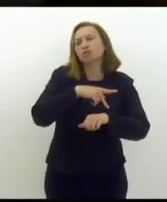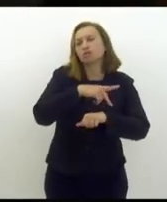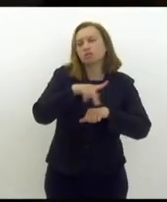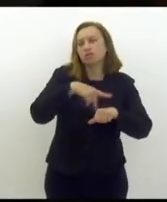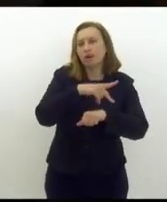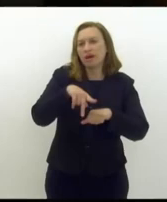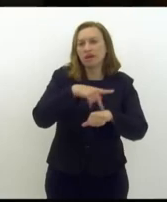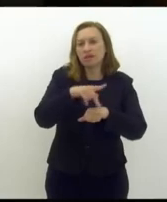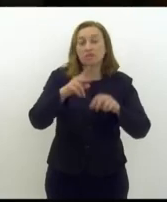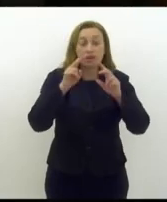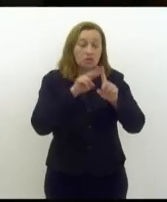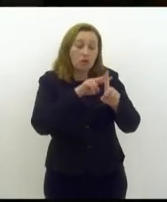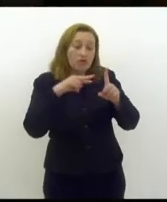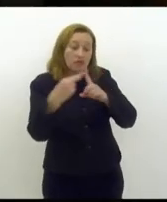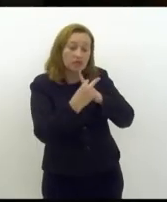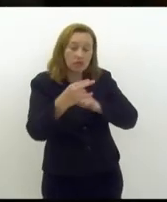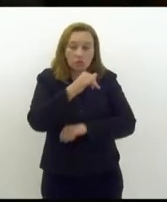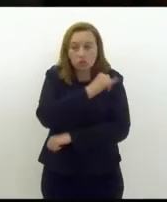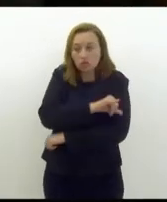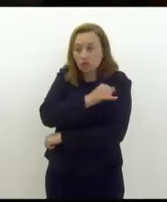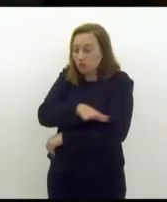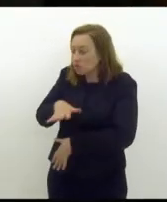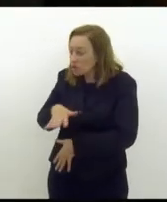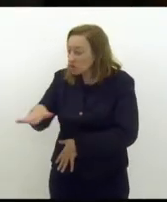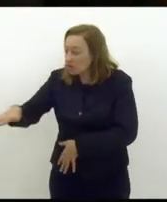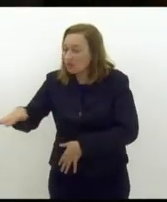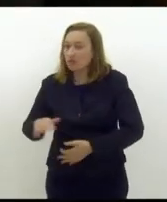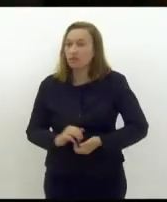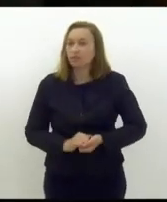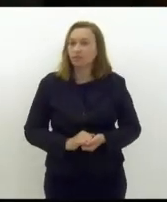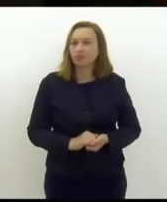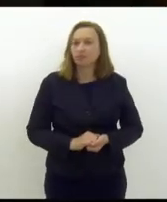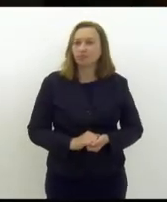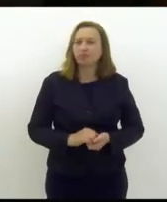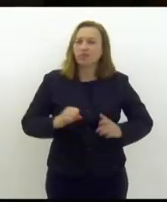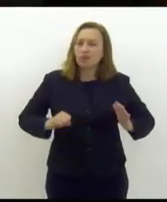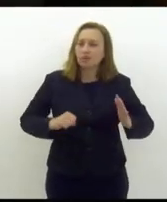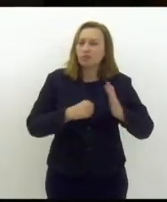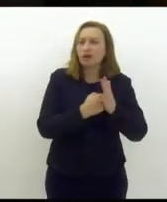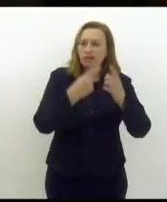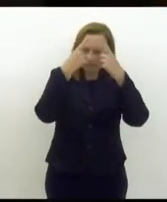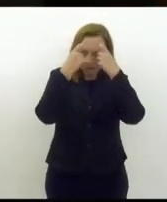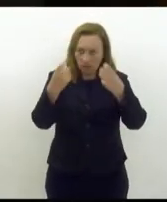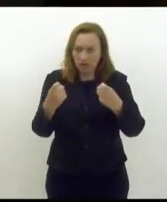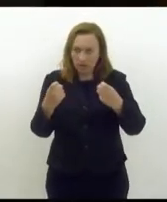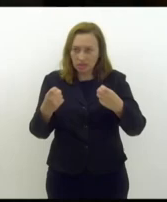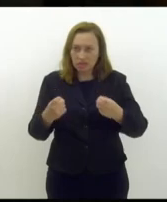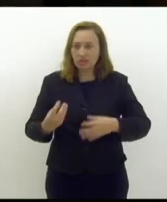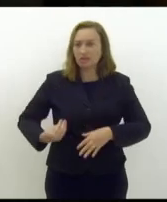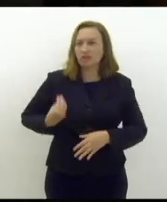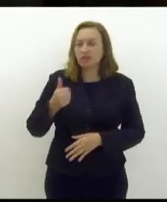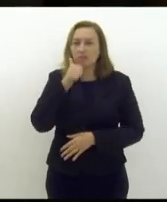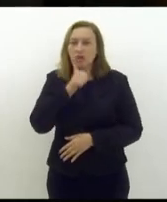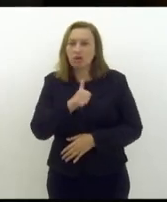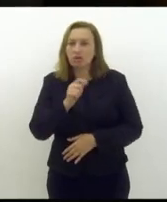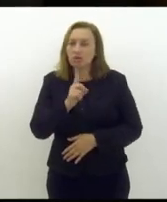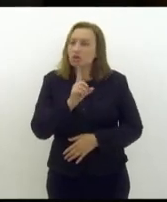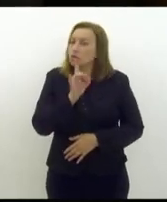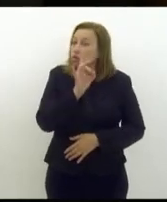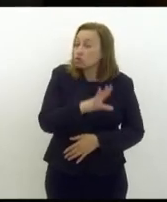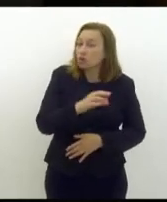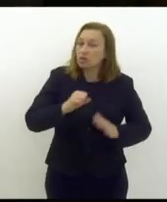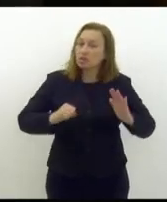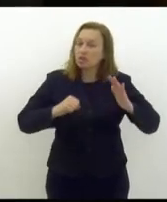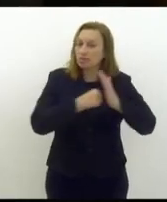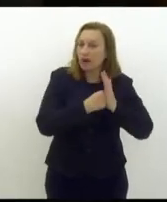com um olhar sobre as favelas do Rio de Janeiro diante dos impactos da violência armada na vida das mulheres não só esses